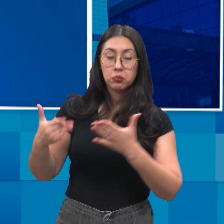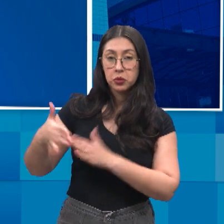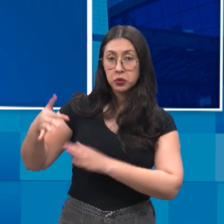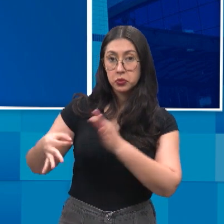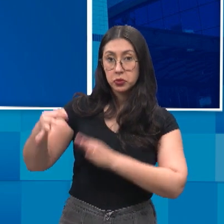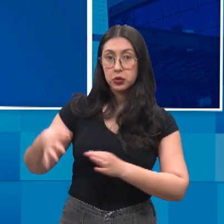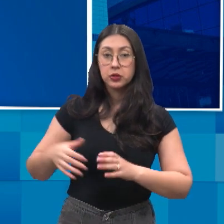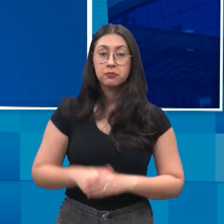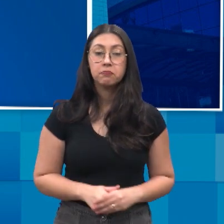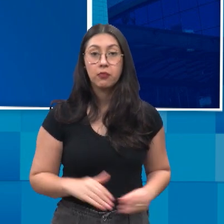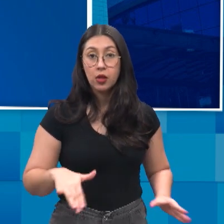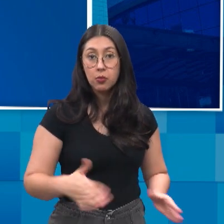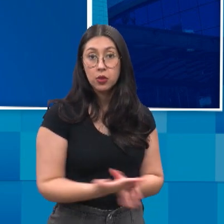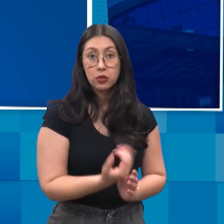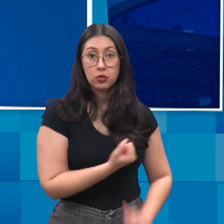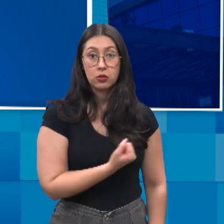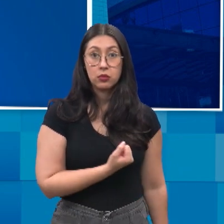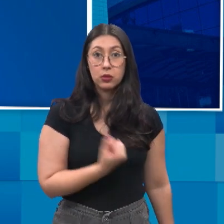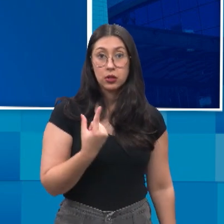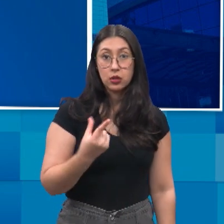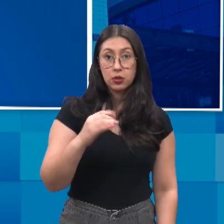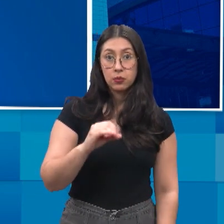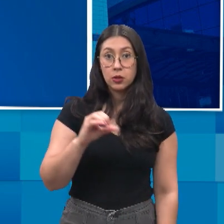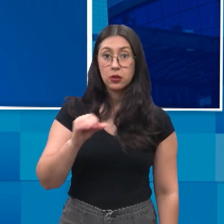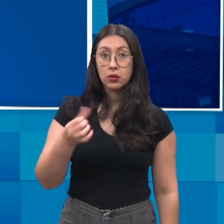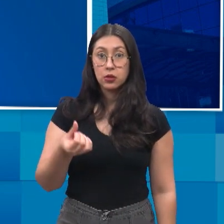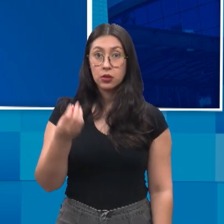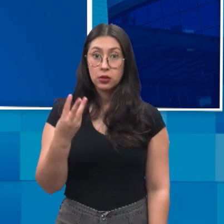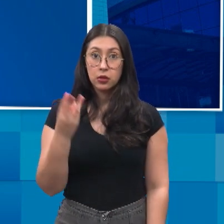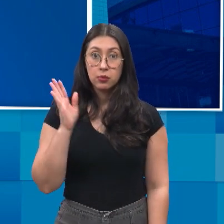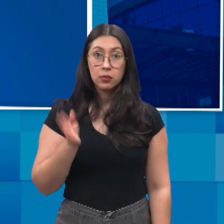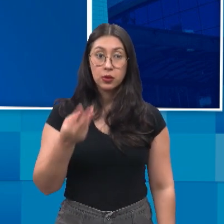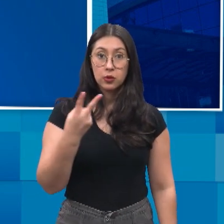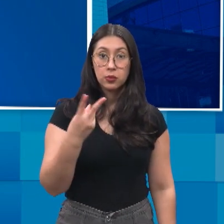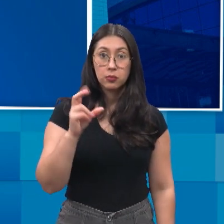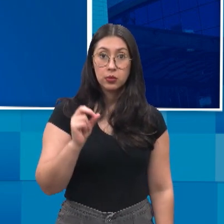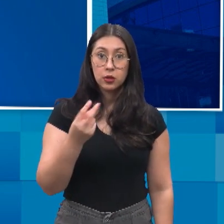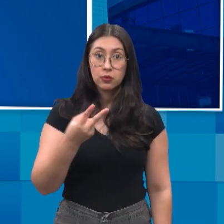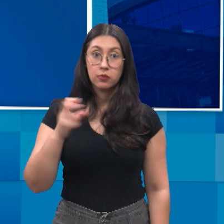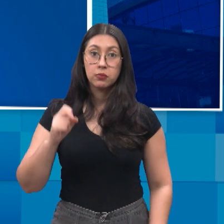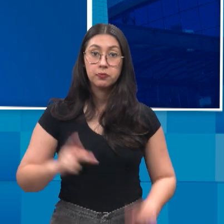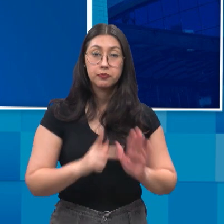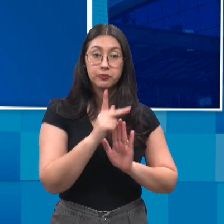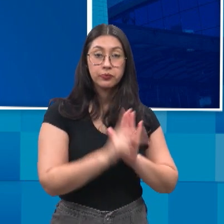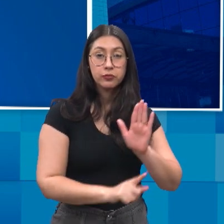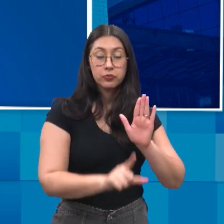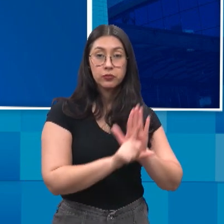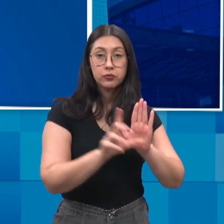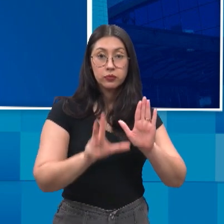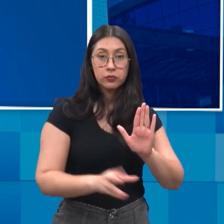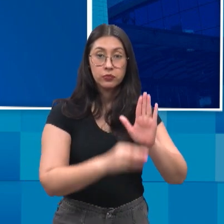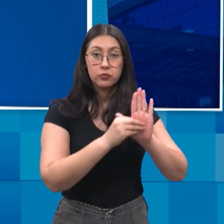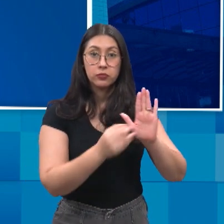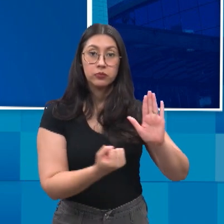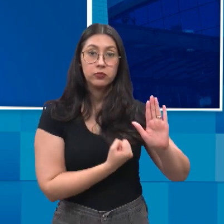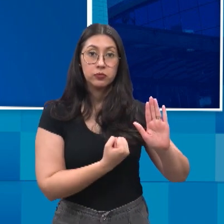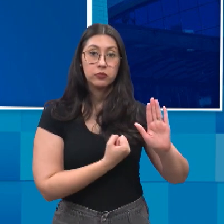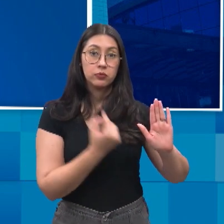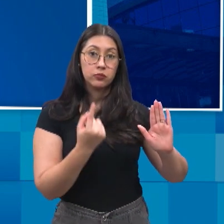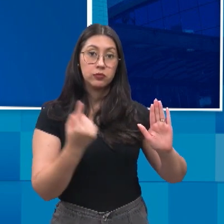Processo número 10.063 de 2025, projeto de lei complementar número 12